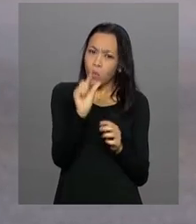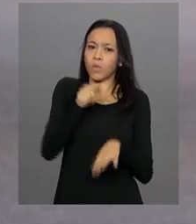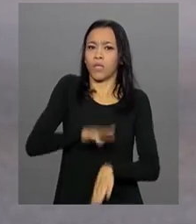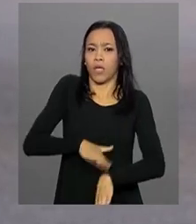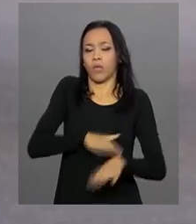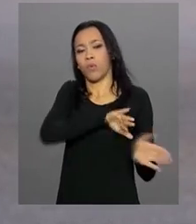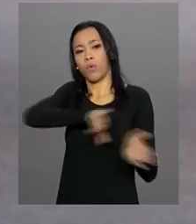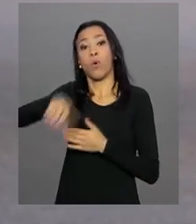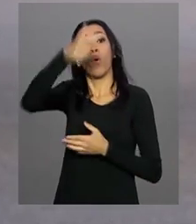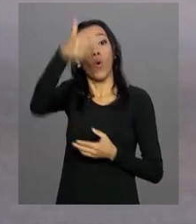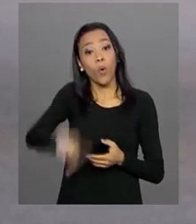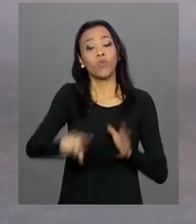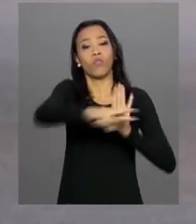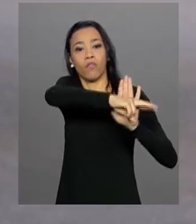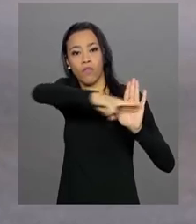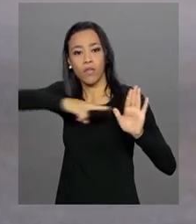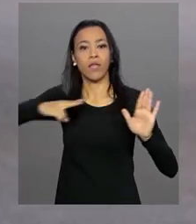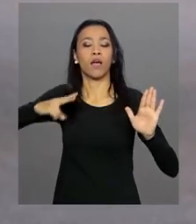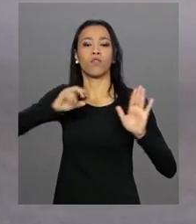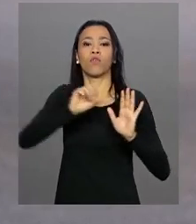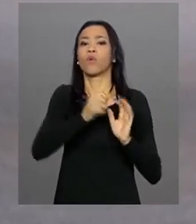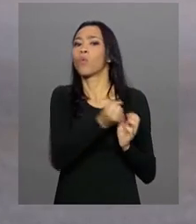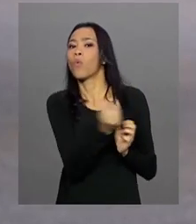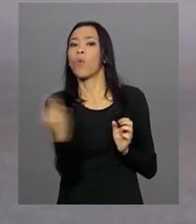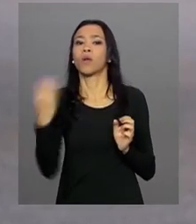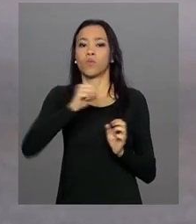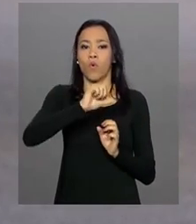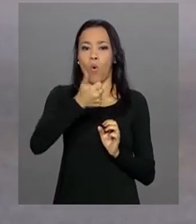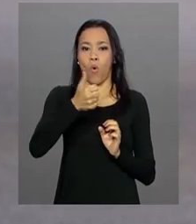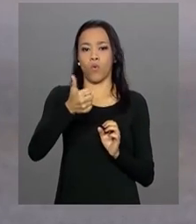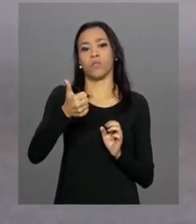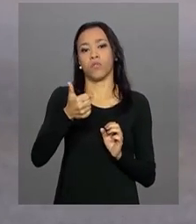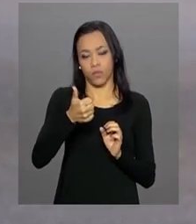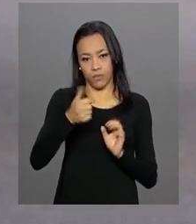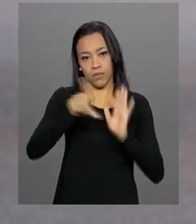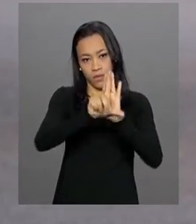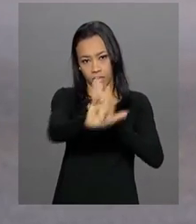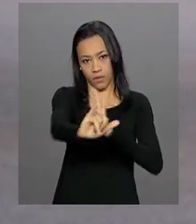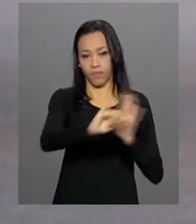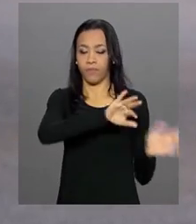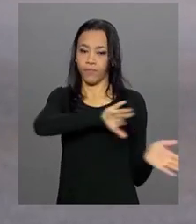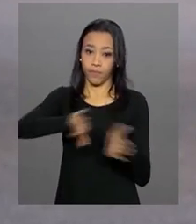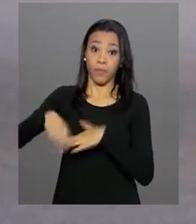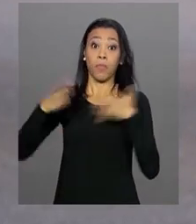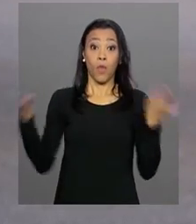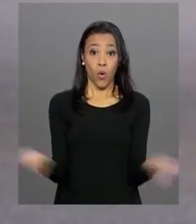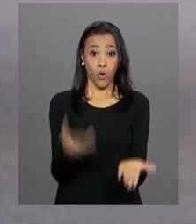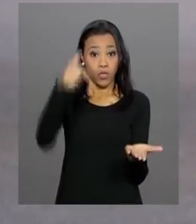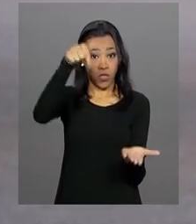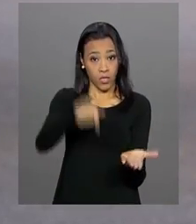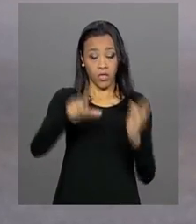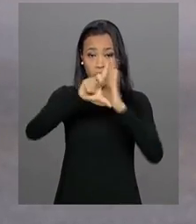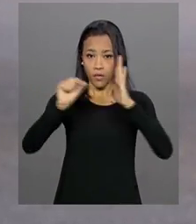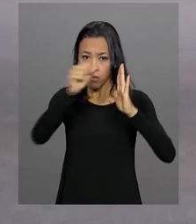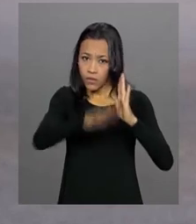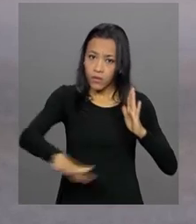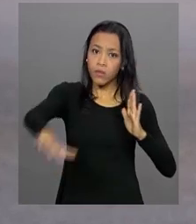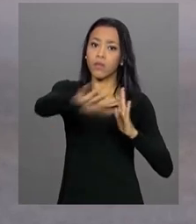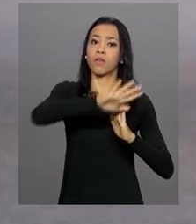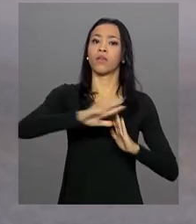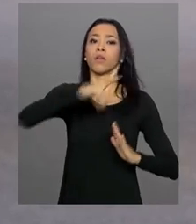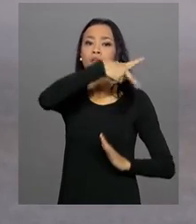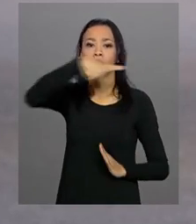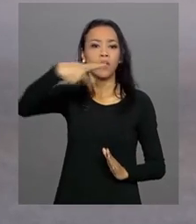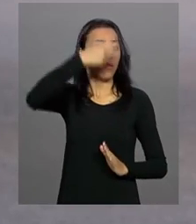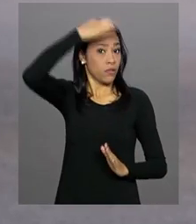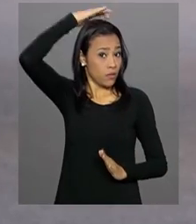foram vetados, como eu falei, ao todo, 11 pontos da lei foram vetados. Bom, Daniele, hoje aqui no Palácio do Planalto, o presidente em exercício,